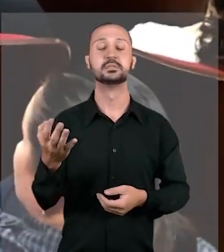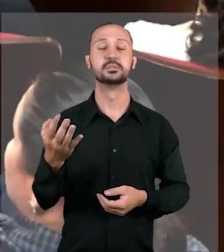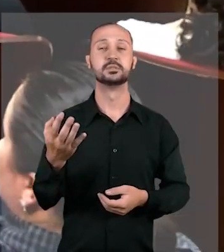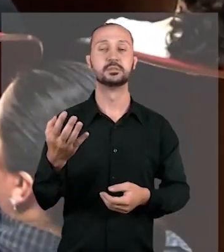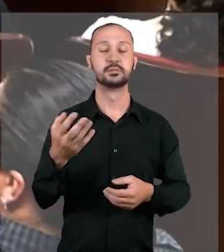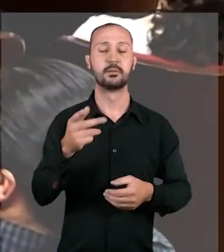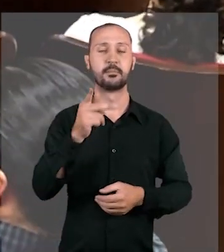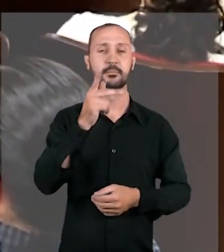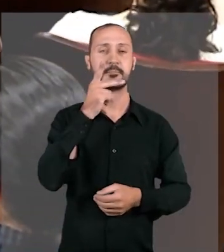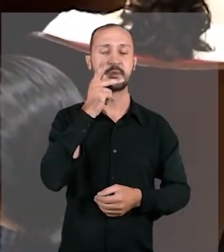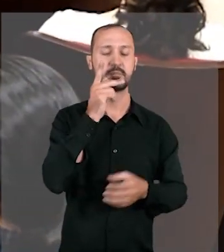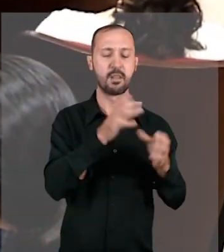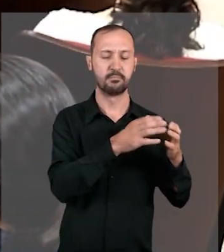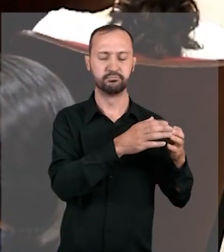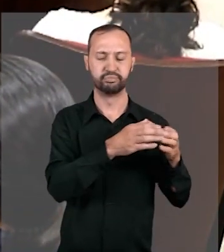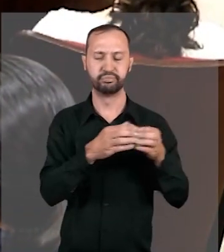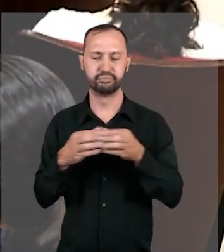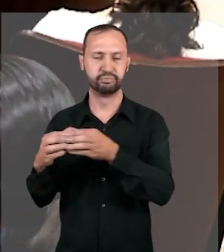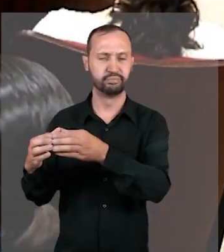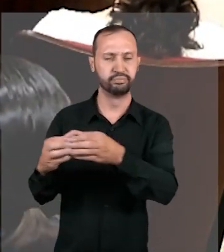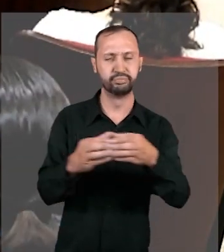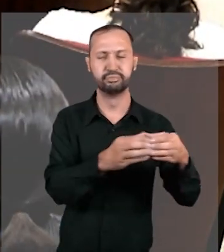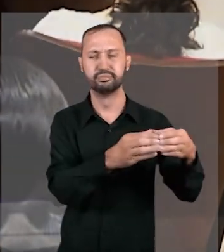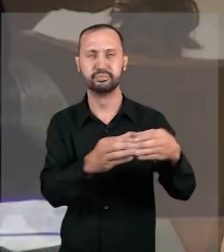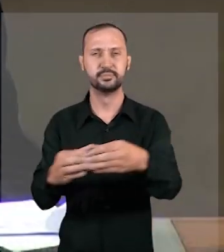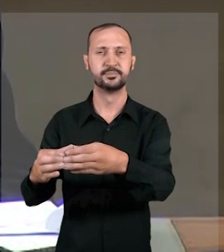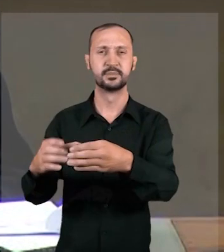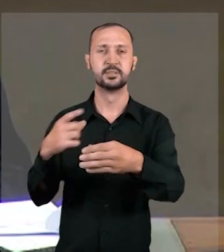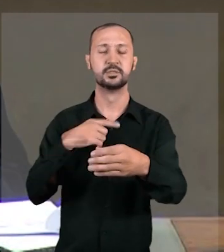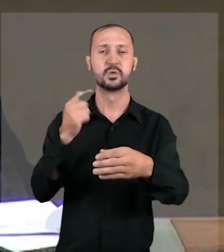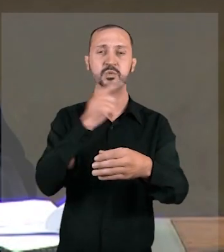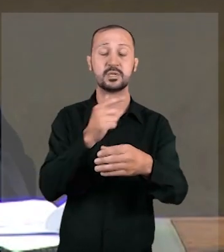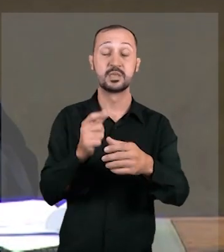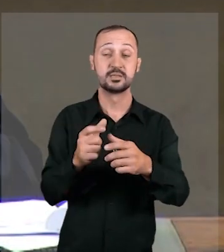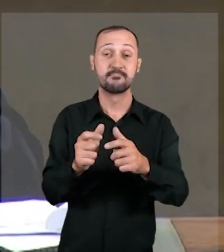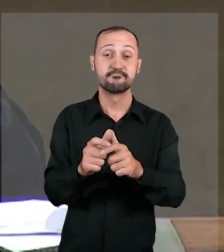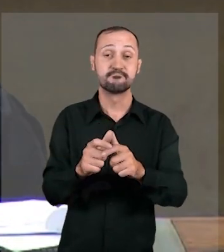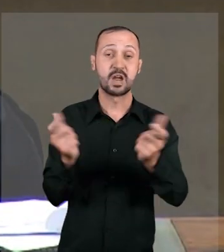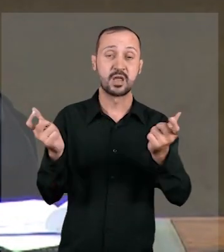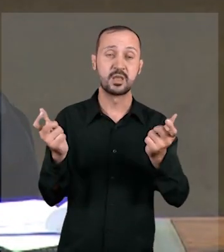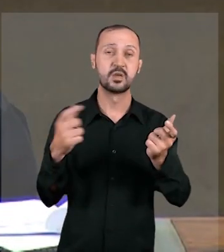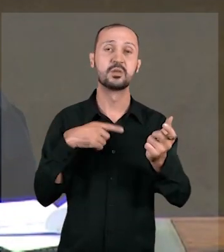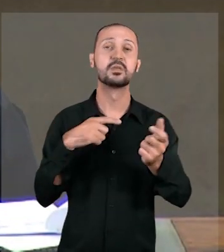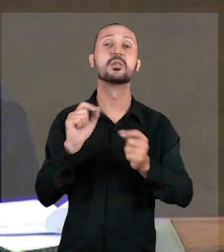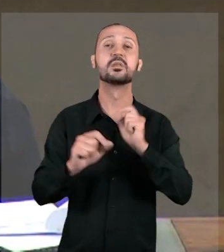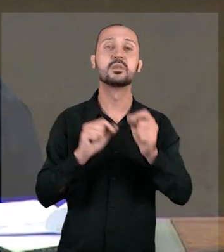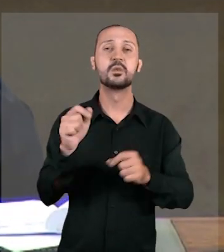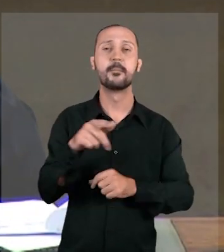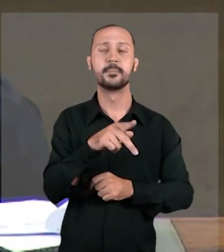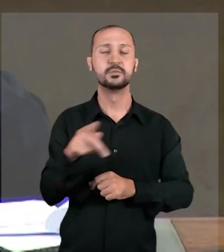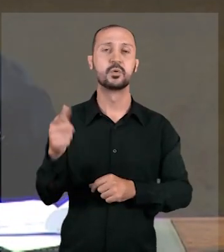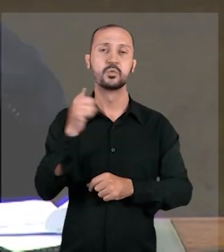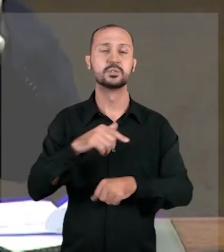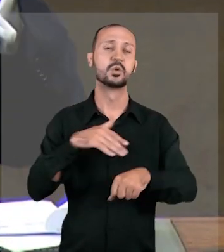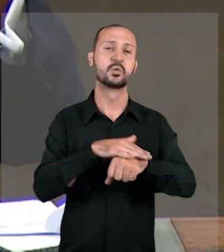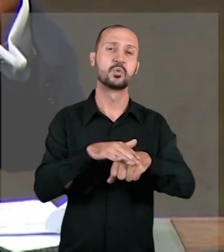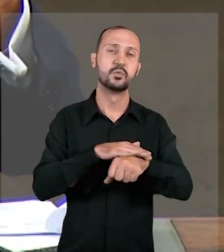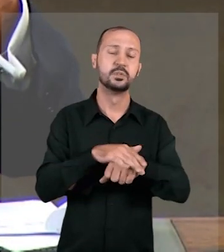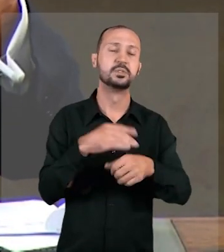partidos e a dificuldade de se formarem maiorias em que o presidente possa